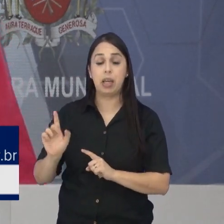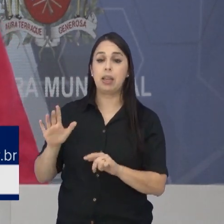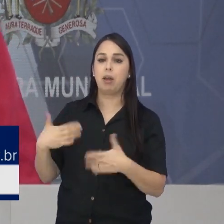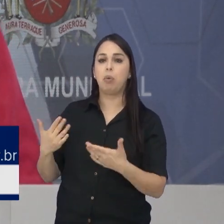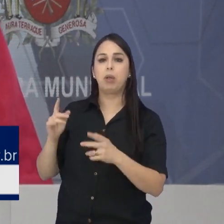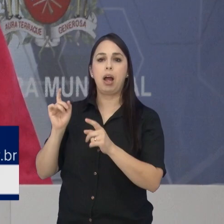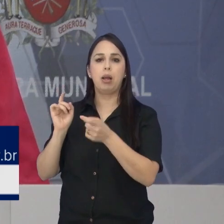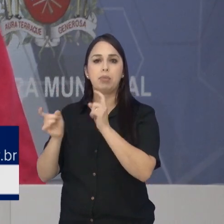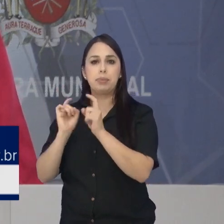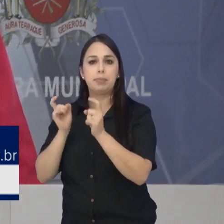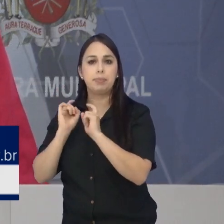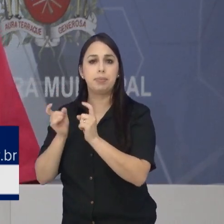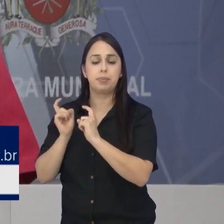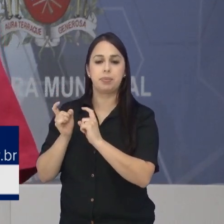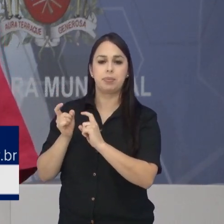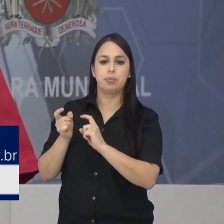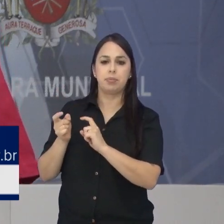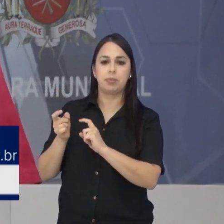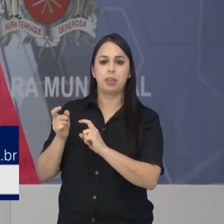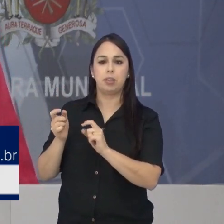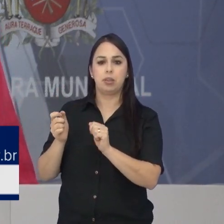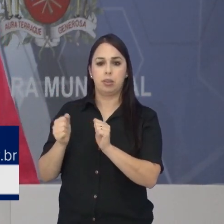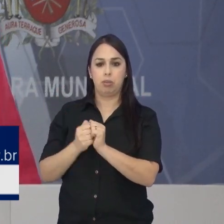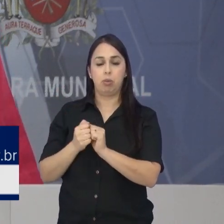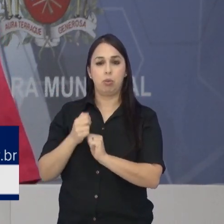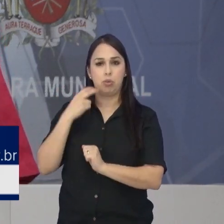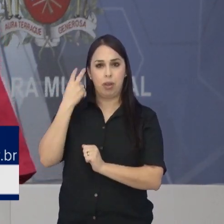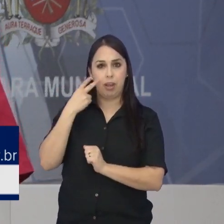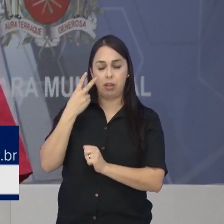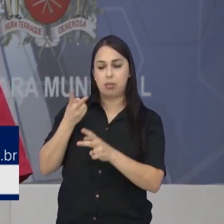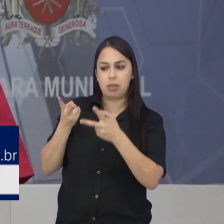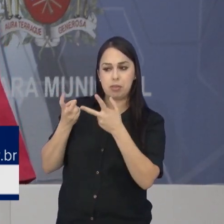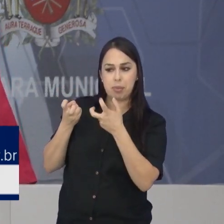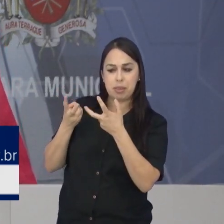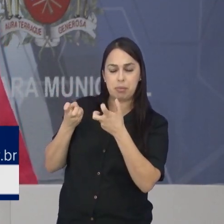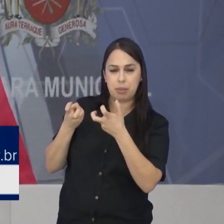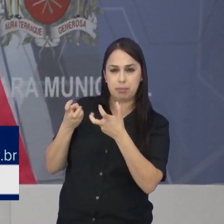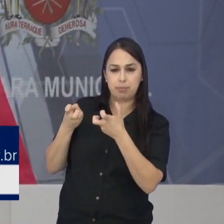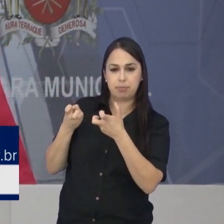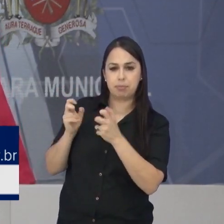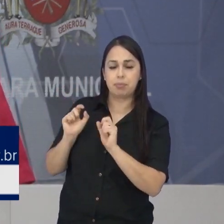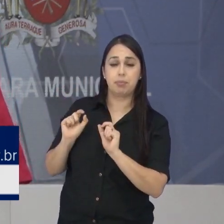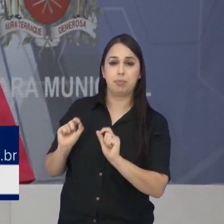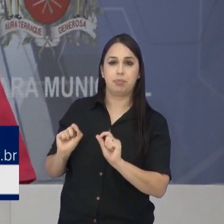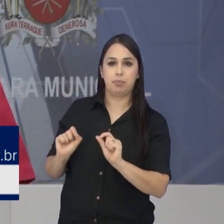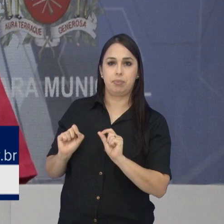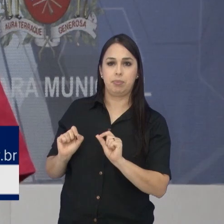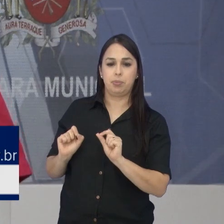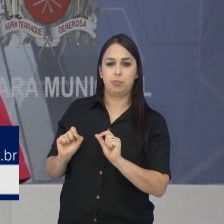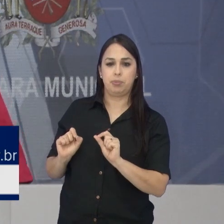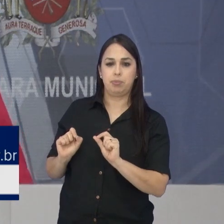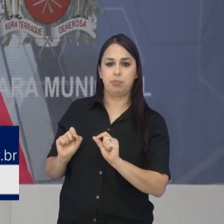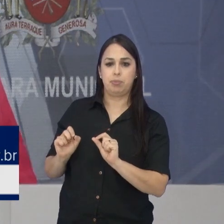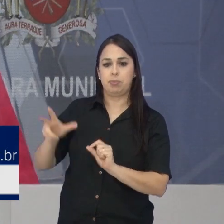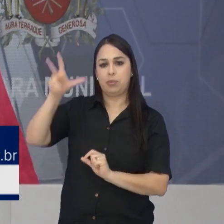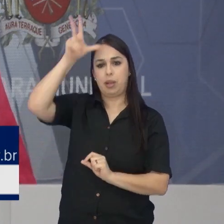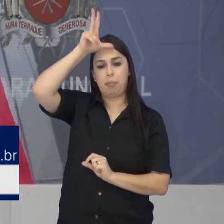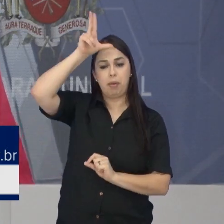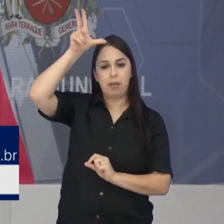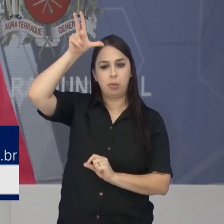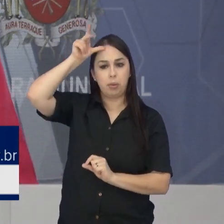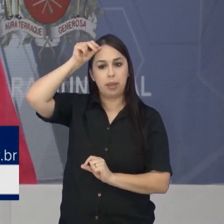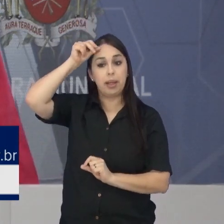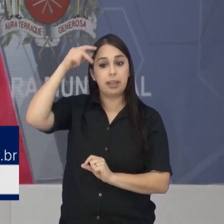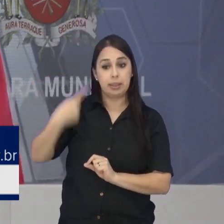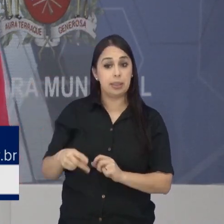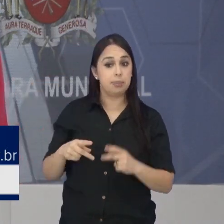nessa reunião, o que os vereadores que estiveram lá, o que nós notamos foi que a Prefeitura Municipal de São José dos